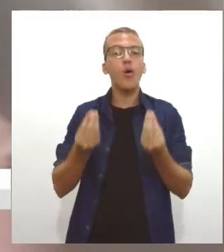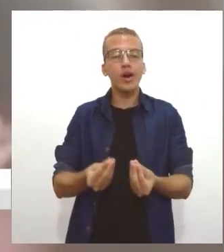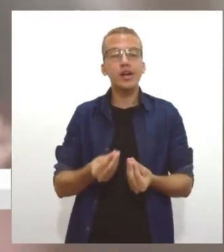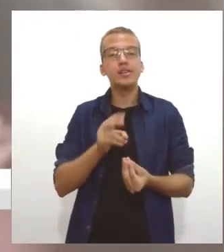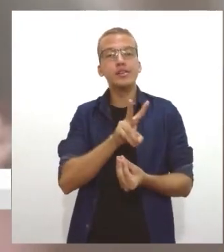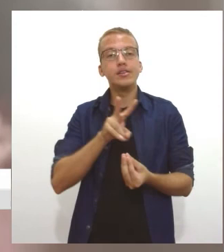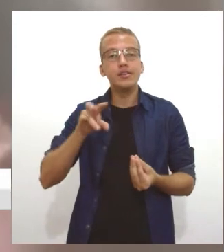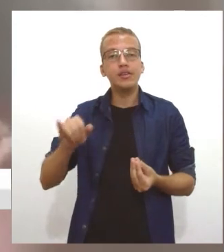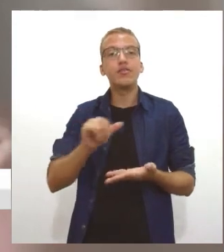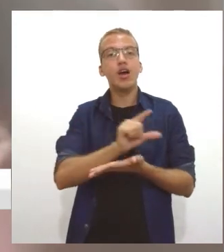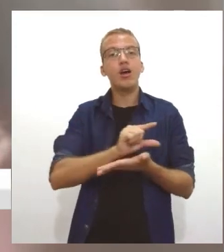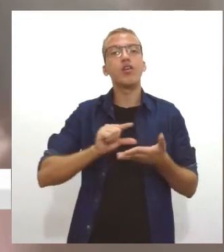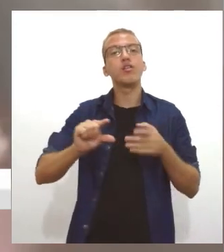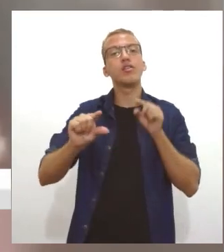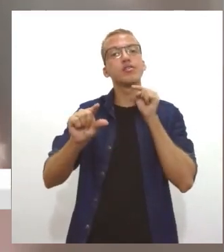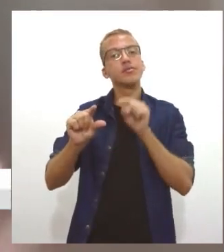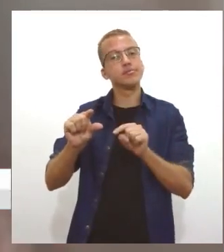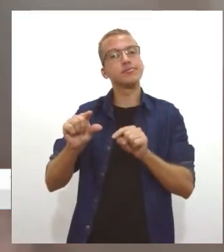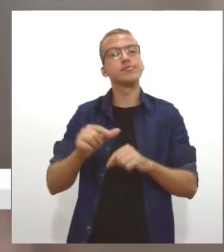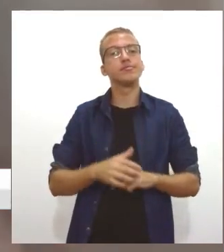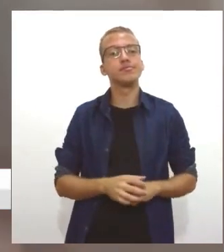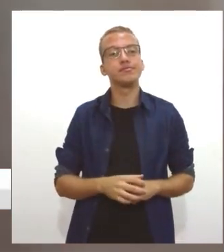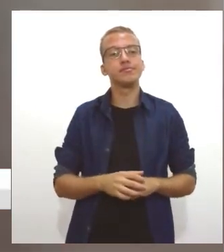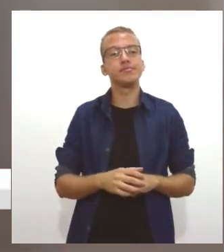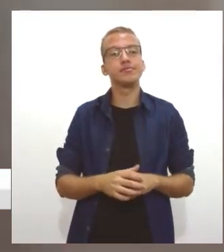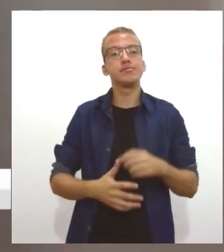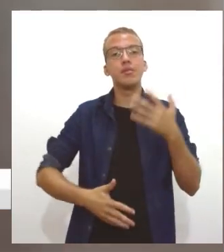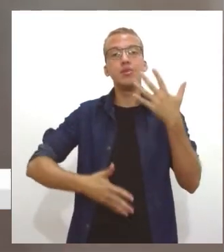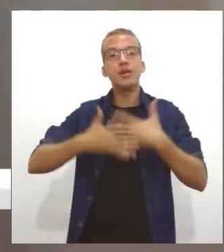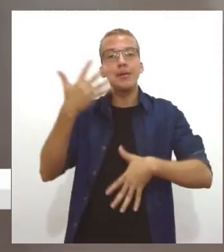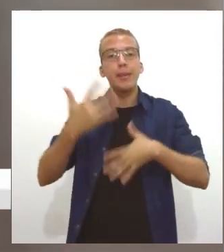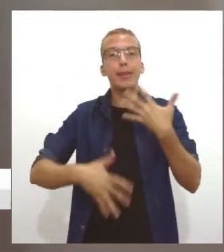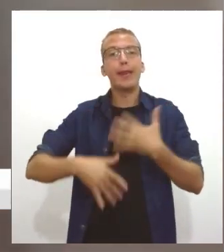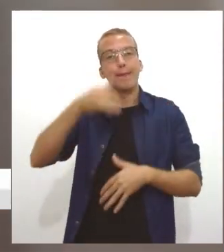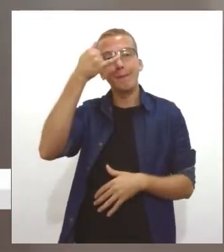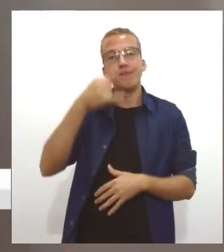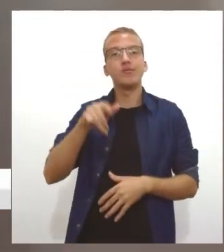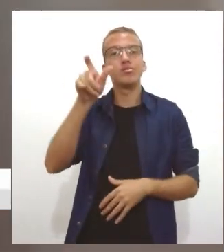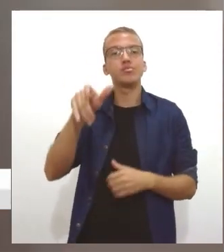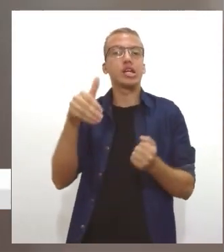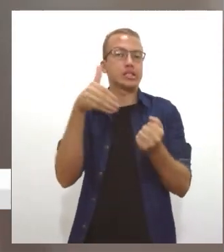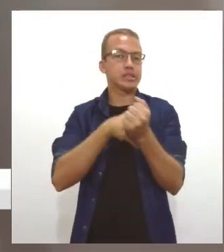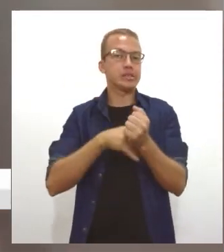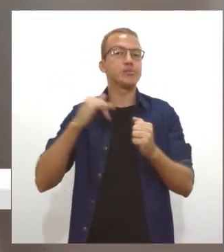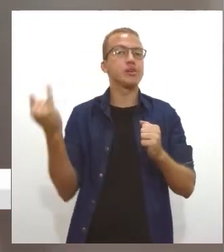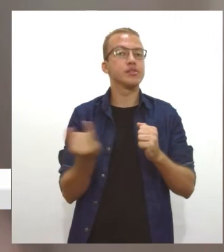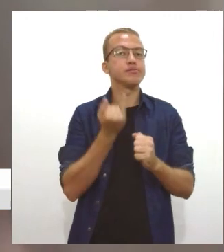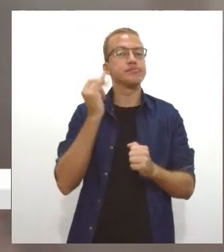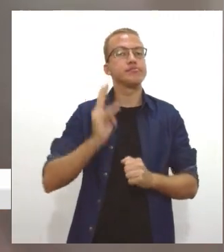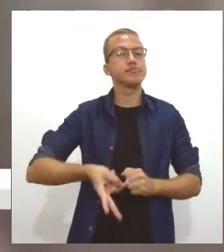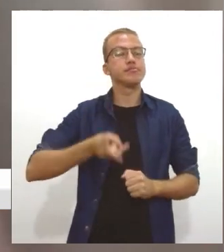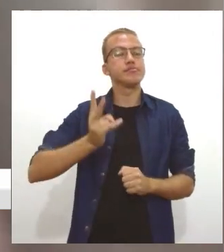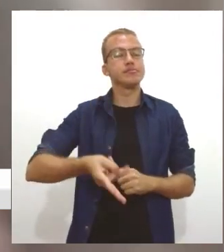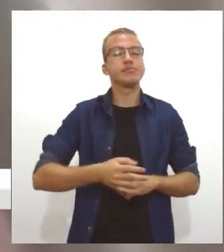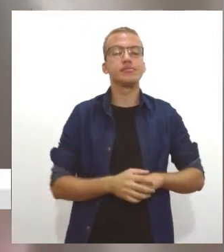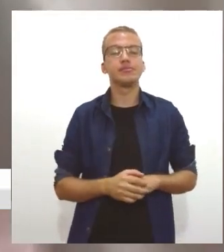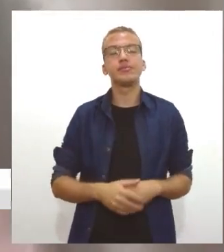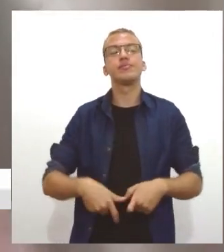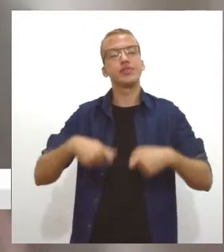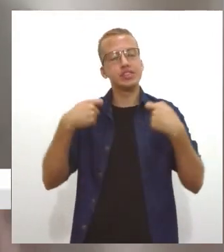hoje no portal, que existe a transparência, que é para evitar o constrangimento delas também. Então, é algo que nós estamos a todo